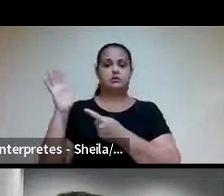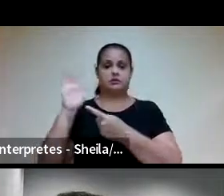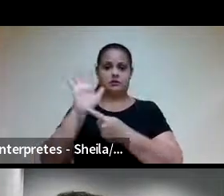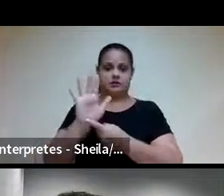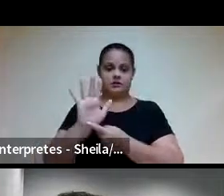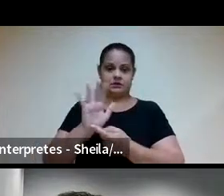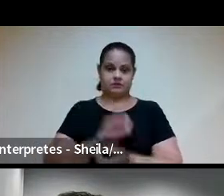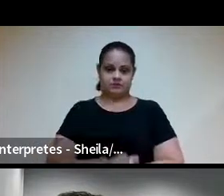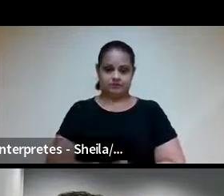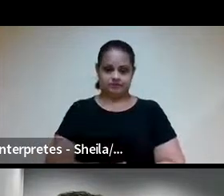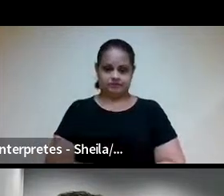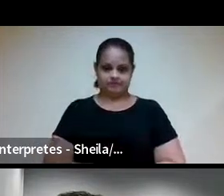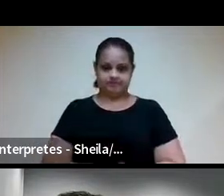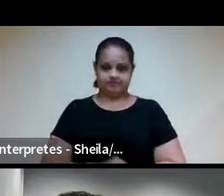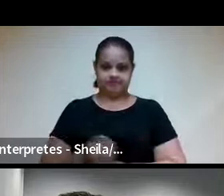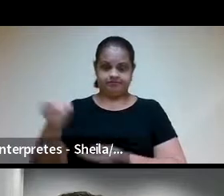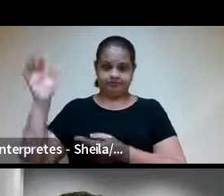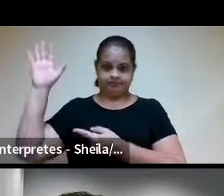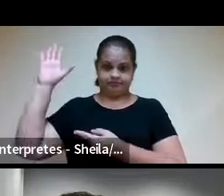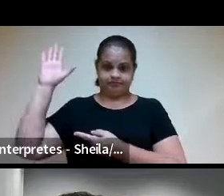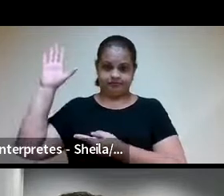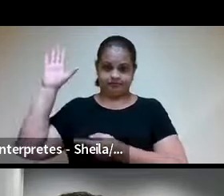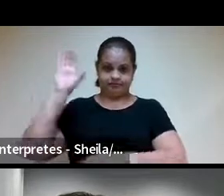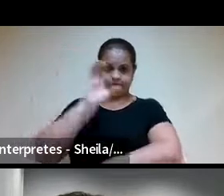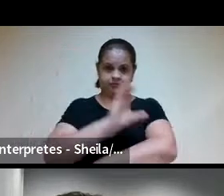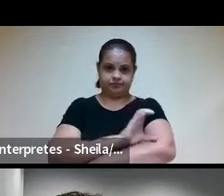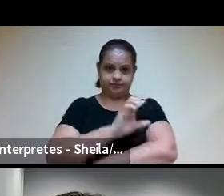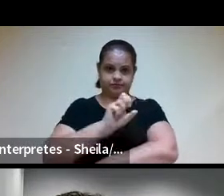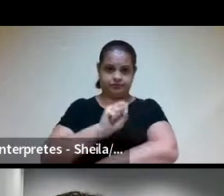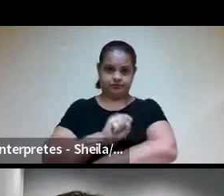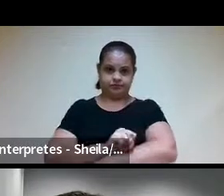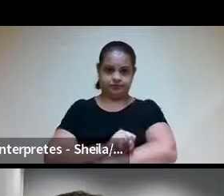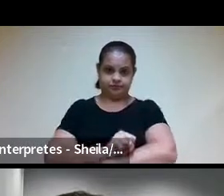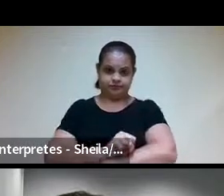Presidente, doutora, não, senhor presidente. Pela ordem.